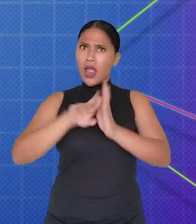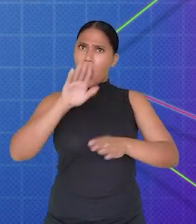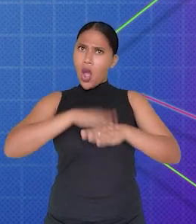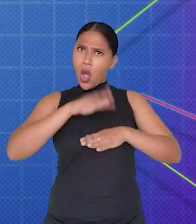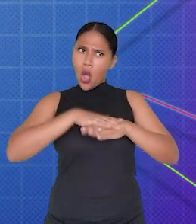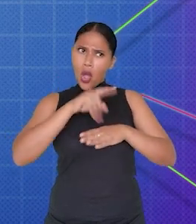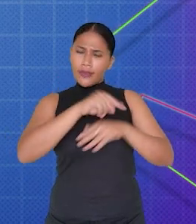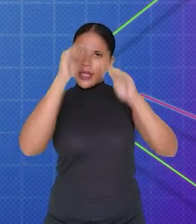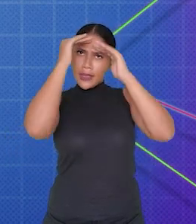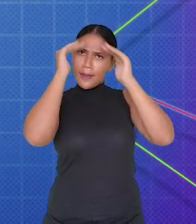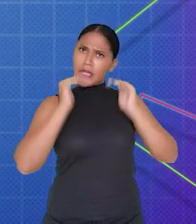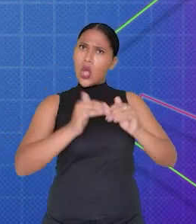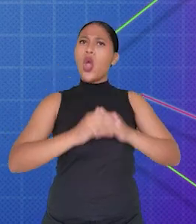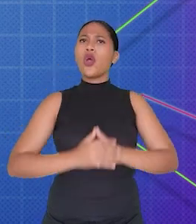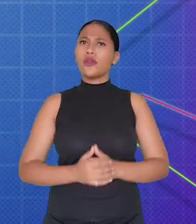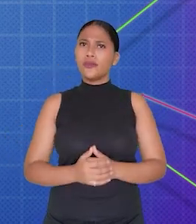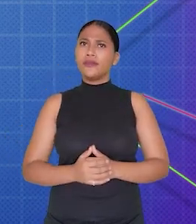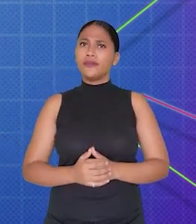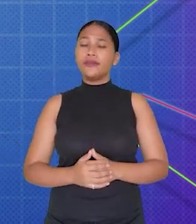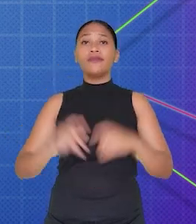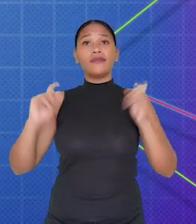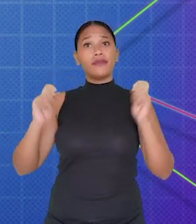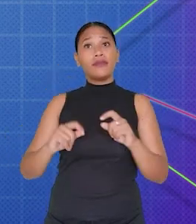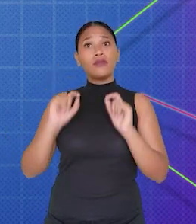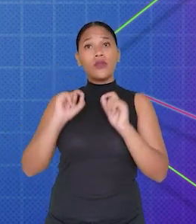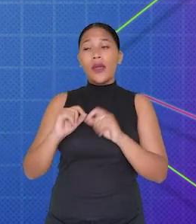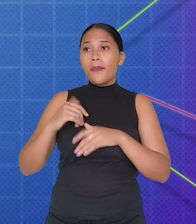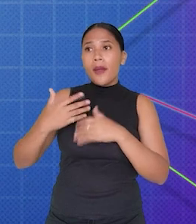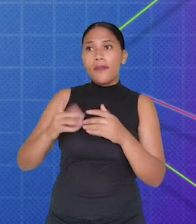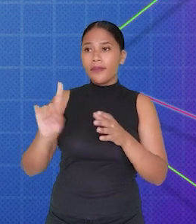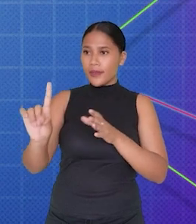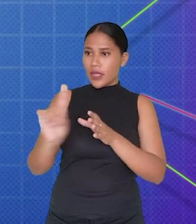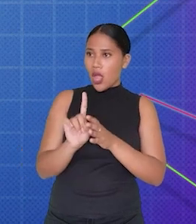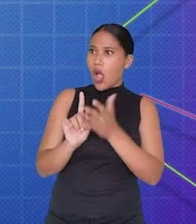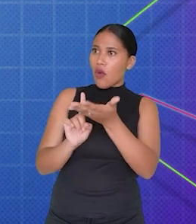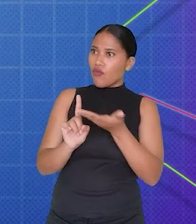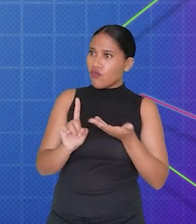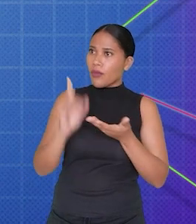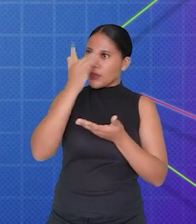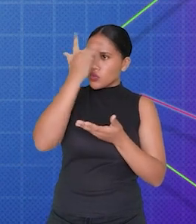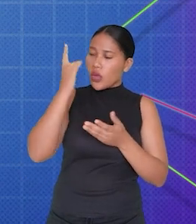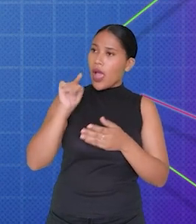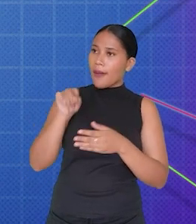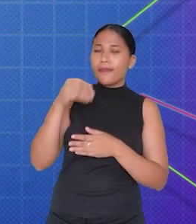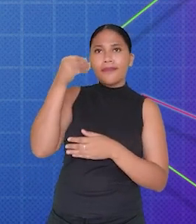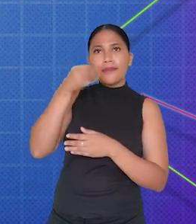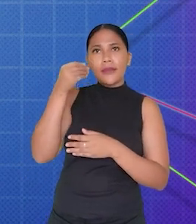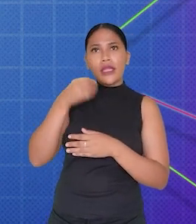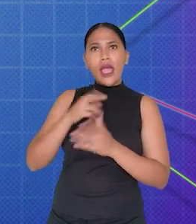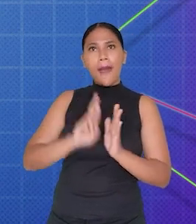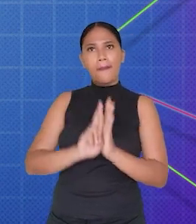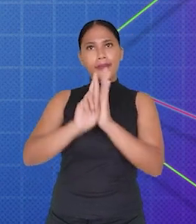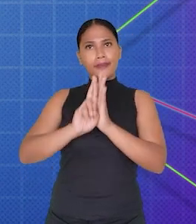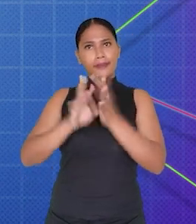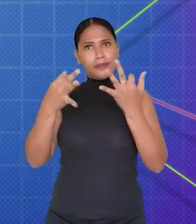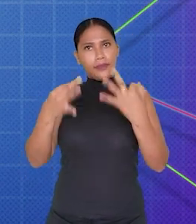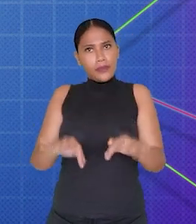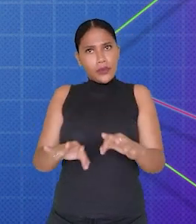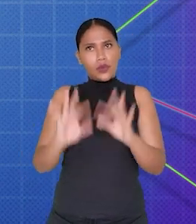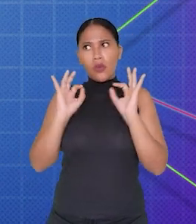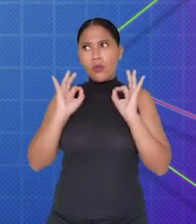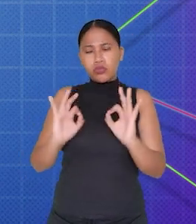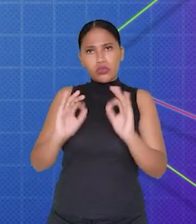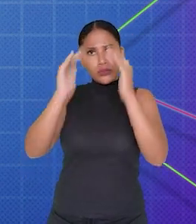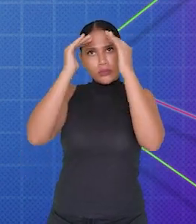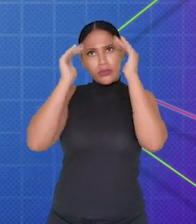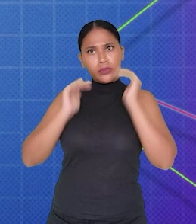forma autêntica e respeitosa. Isso pode envolver trabalhar com membros desses grupos para garantir que suas experiências sejam representadas com